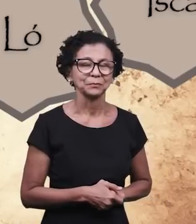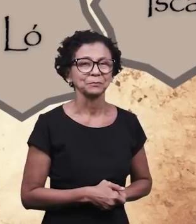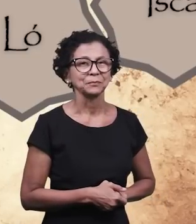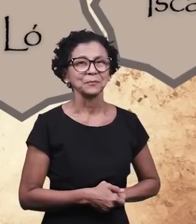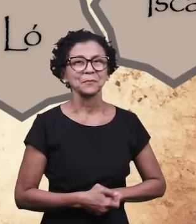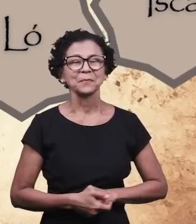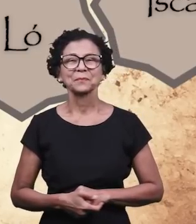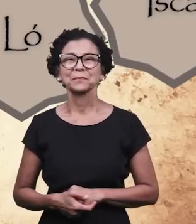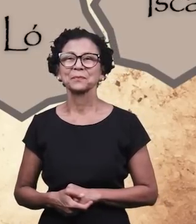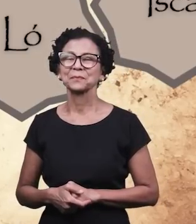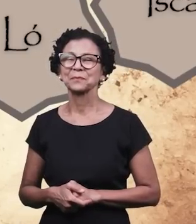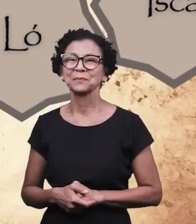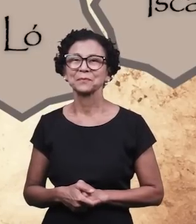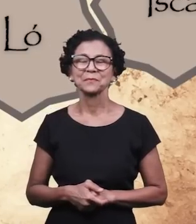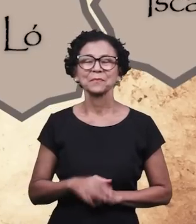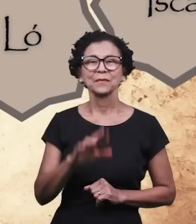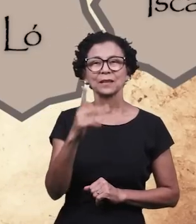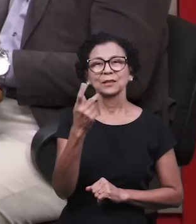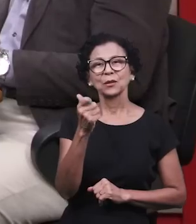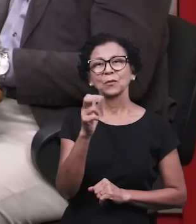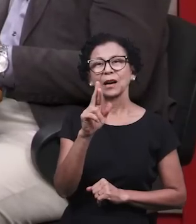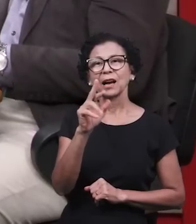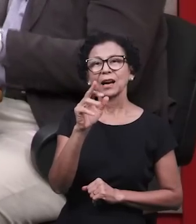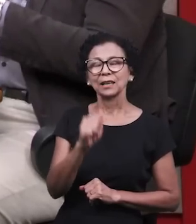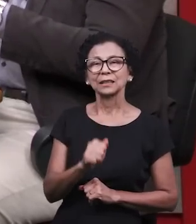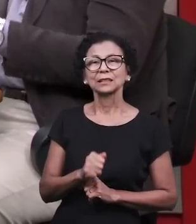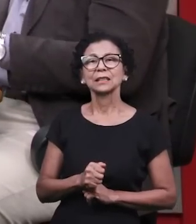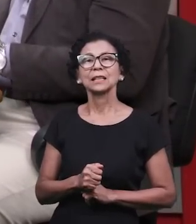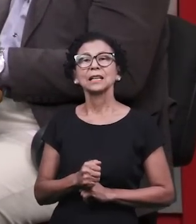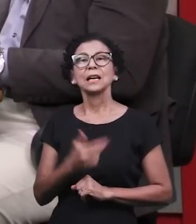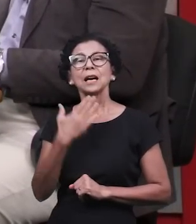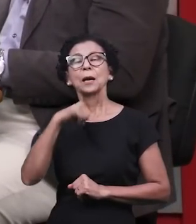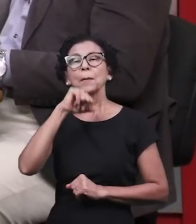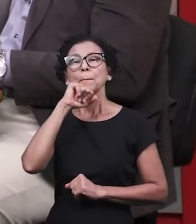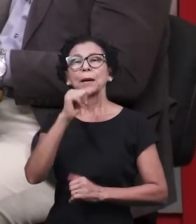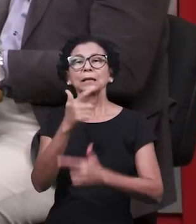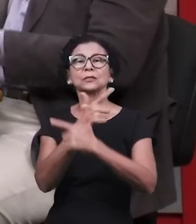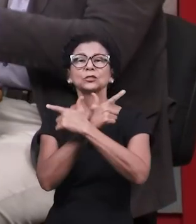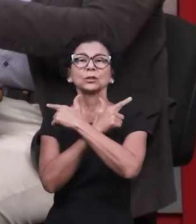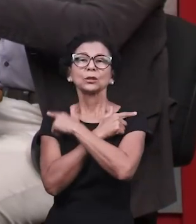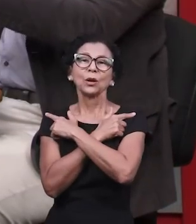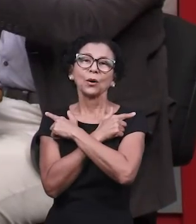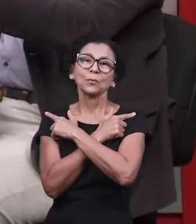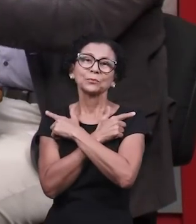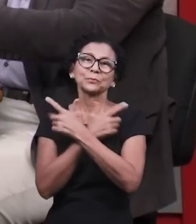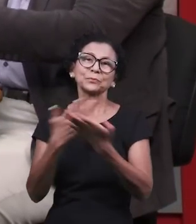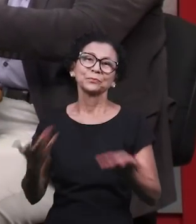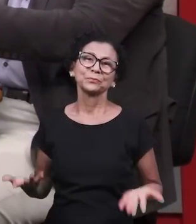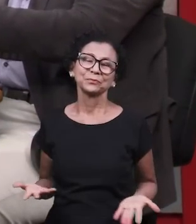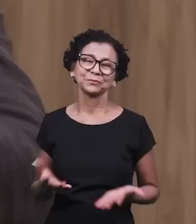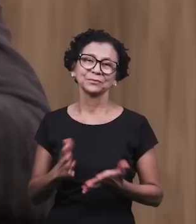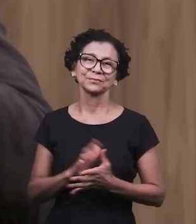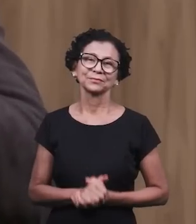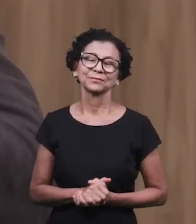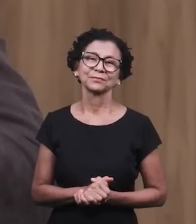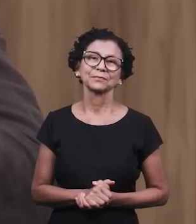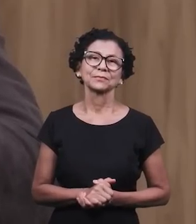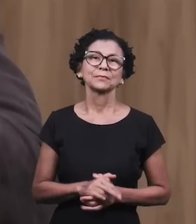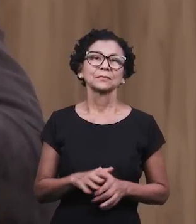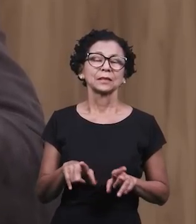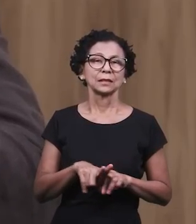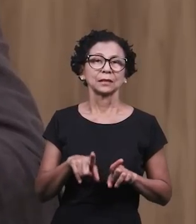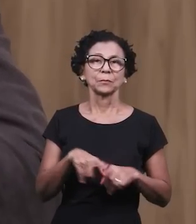para Harã, que é lá na Síria, perto da Turquia, do sul da Turquia ali, depois que